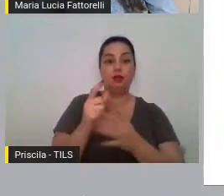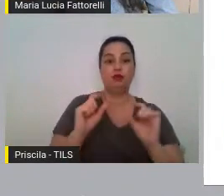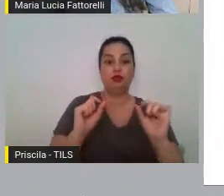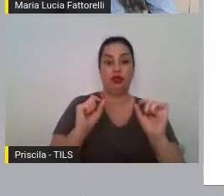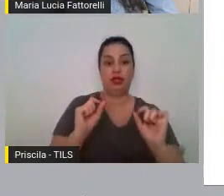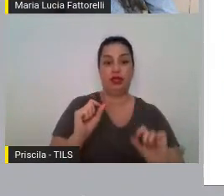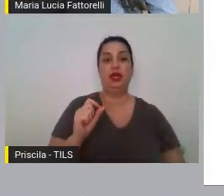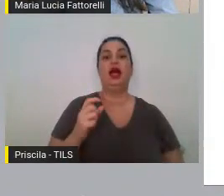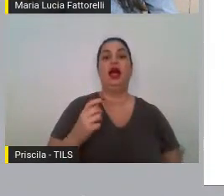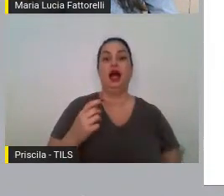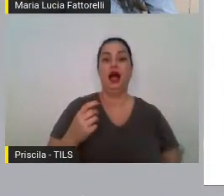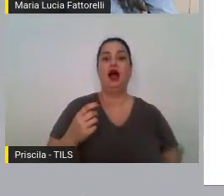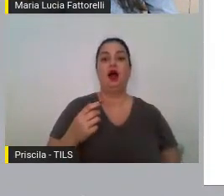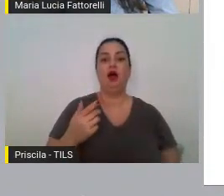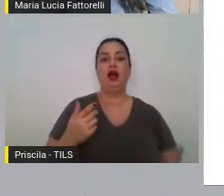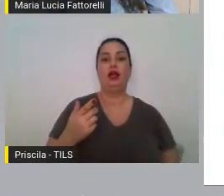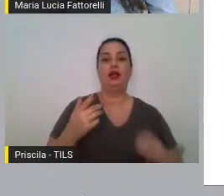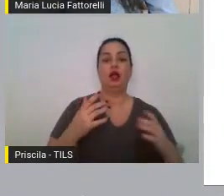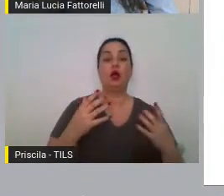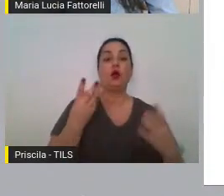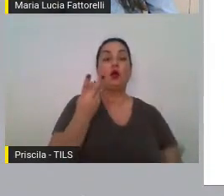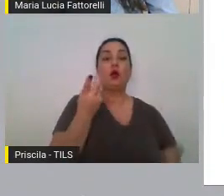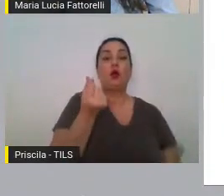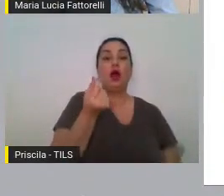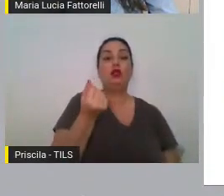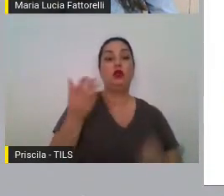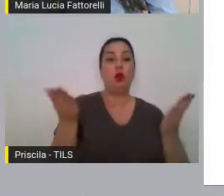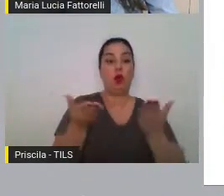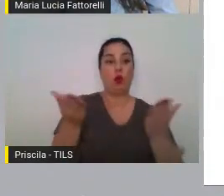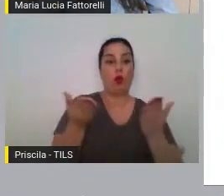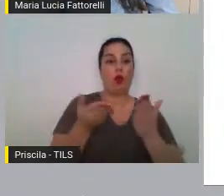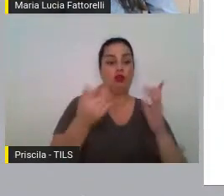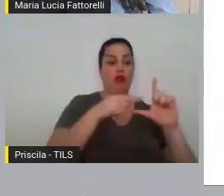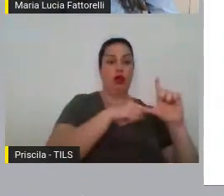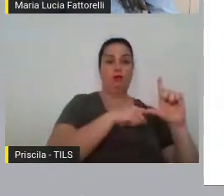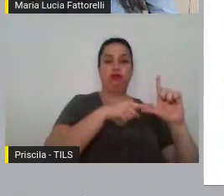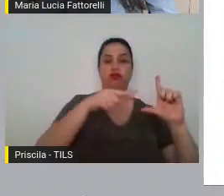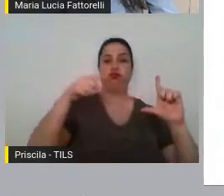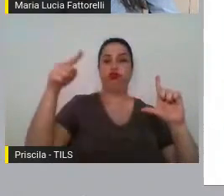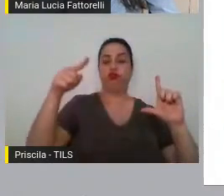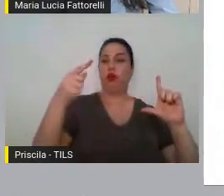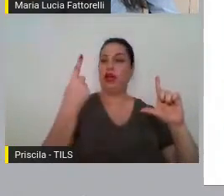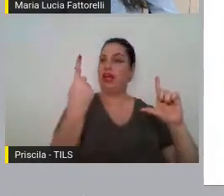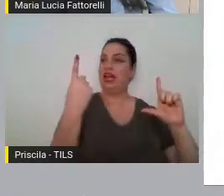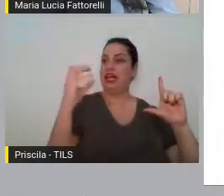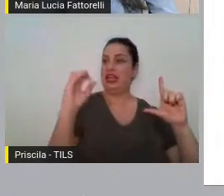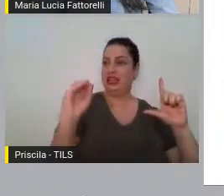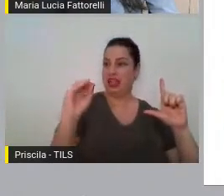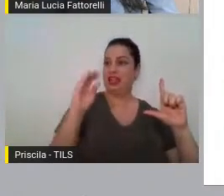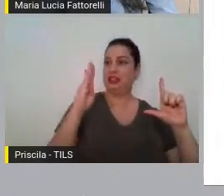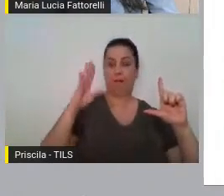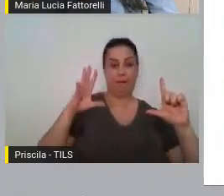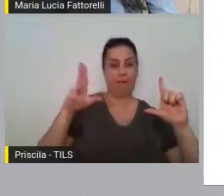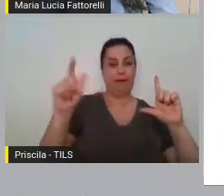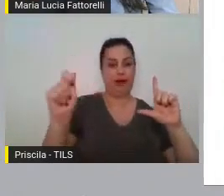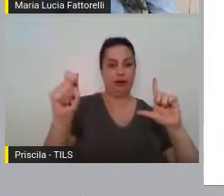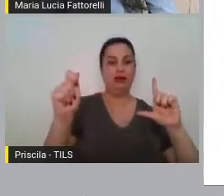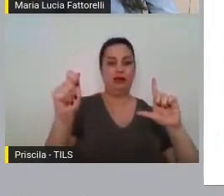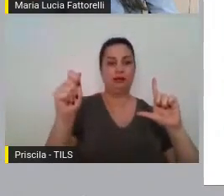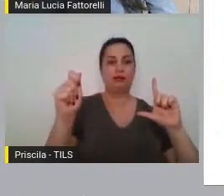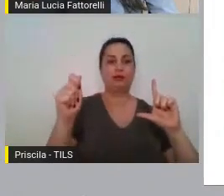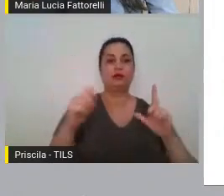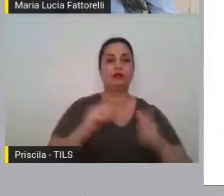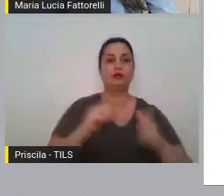passamos a dever 10 bilhões. Então, olha só, se usasse o IPCA, seria 236. O IGPDI, mais